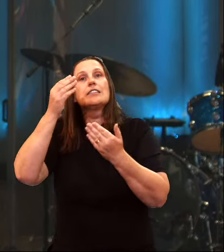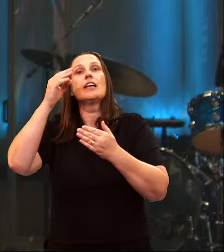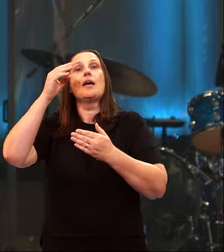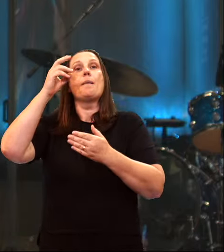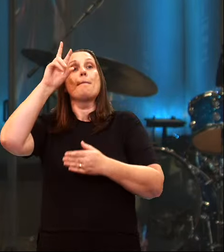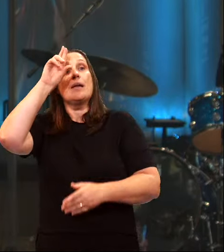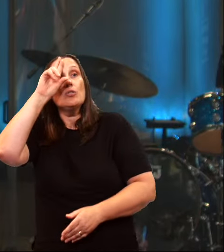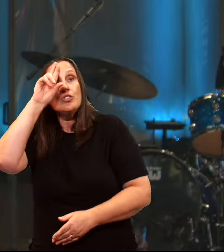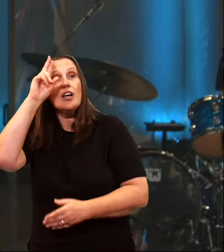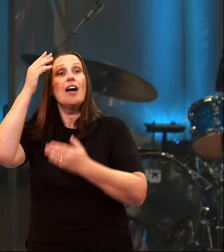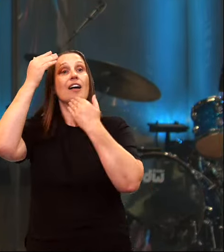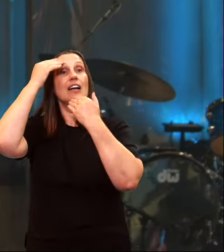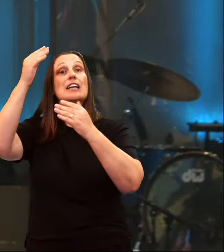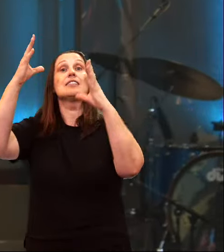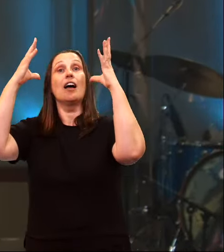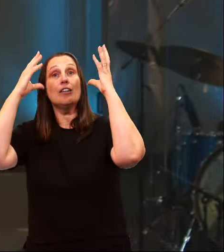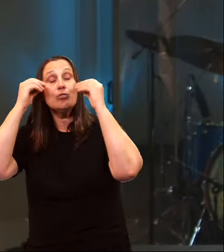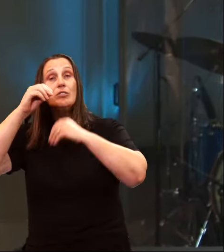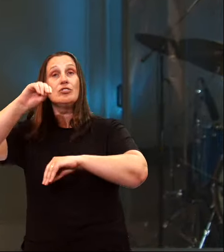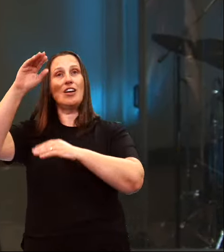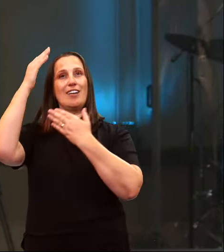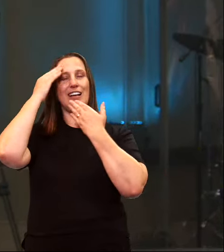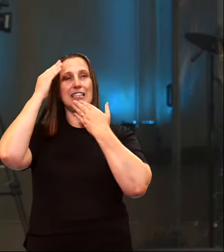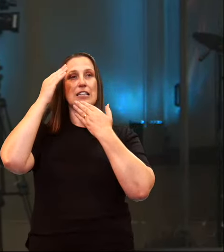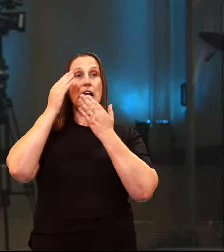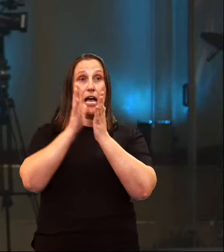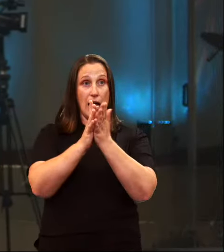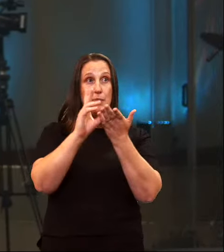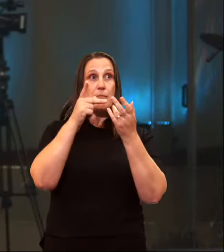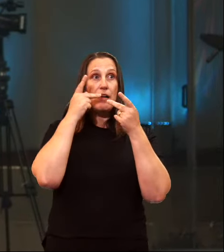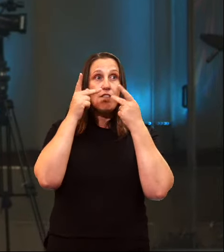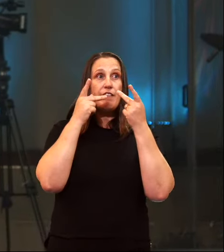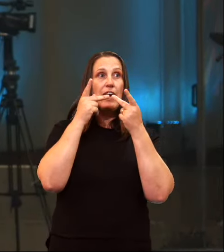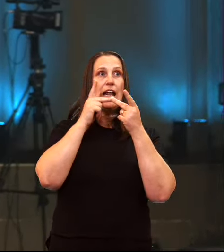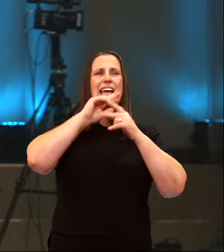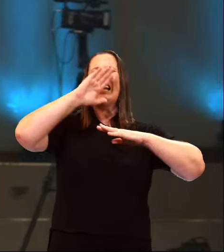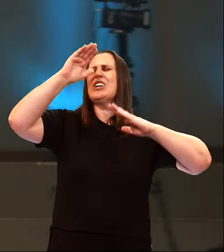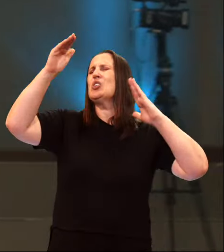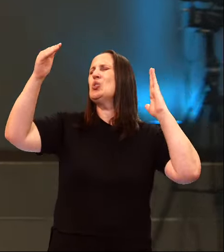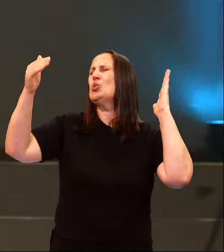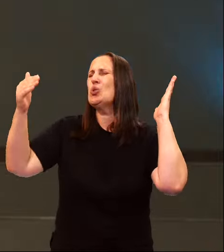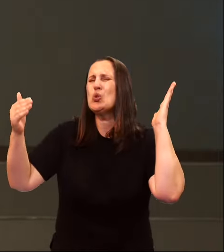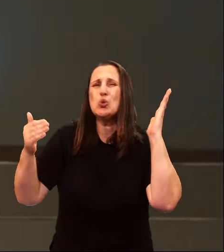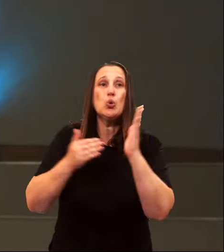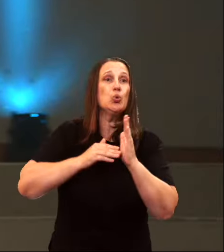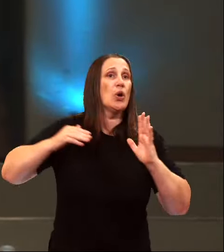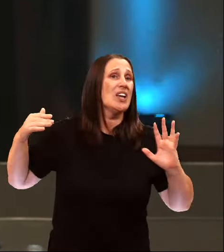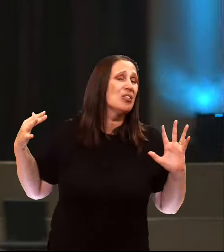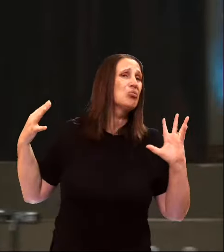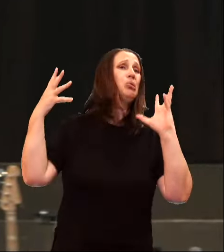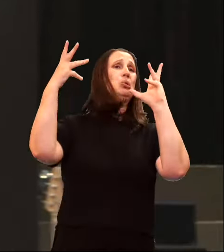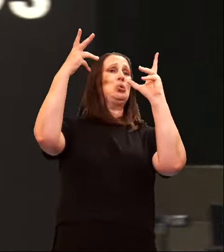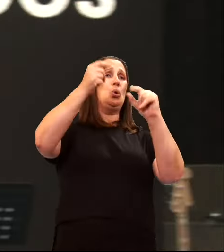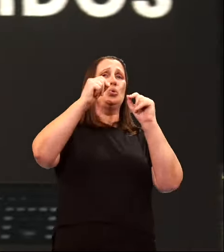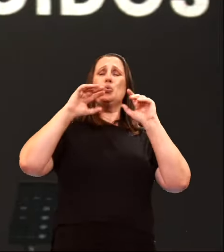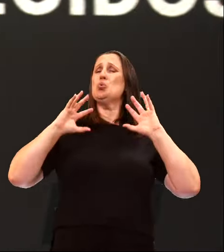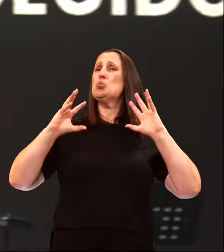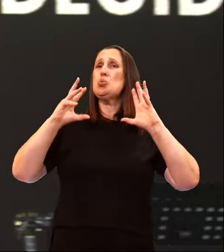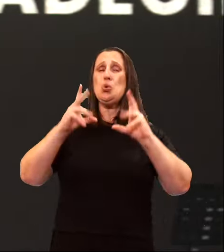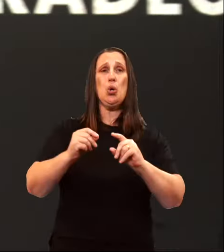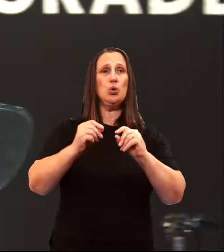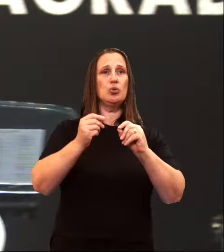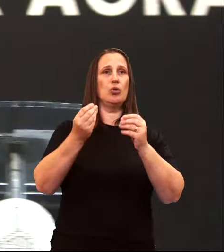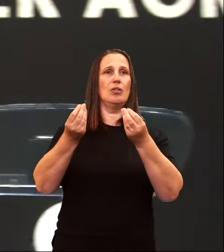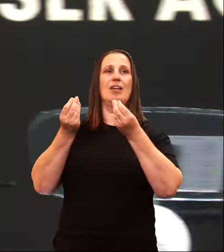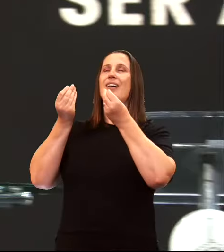dormir. A Bíblia diz: em tudo dai graças. Agradeça. A Bíblia diz: agradeça quando pedir algo ao Senhor.